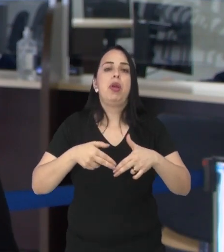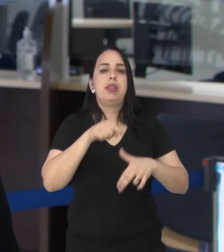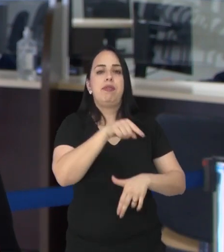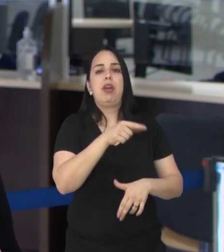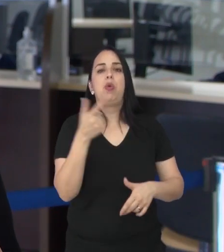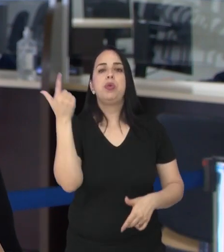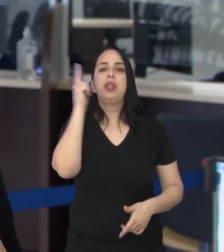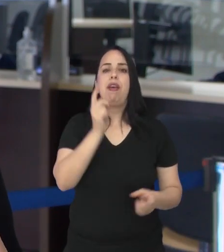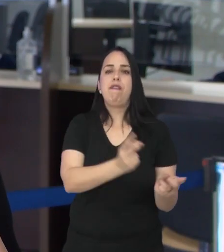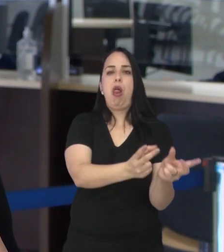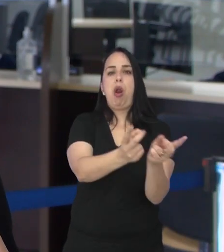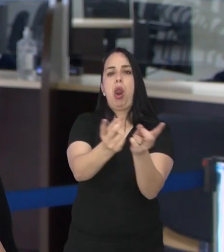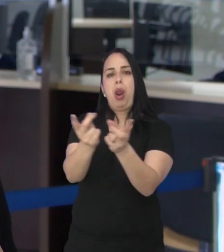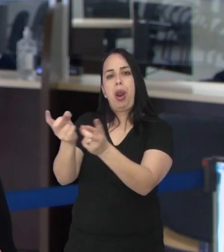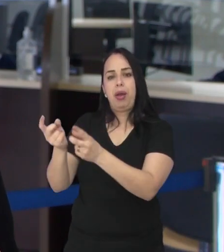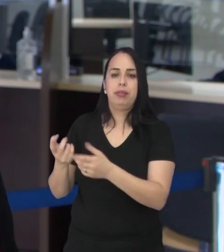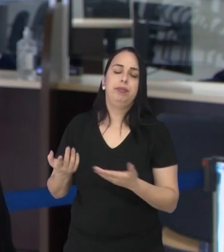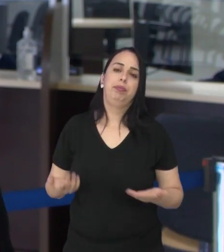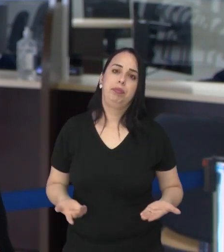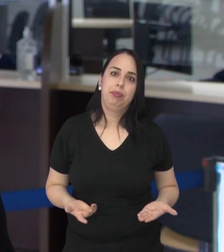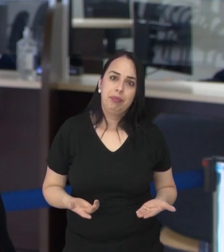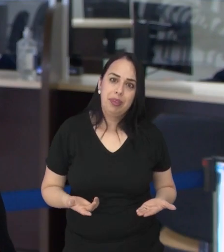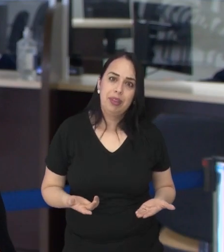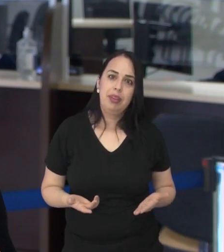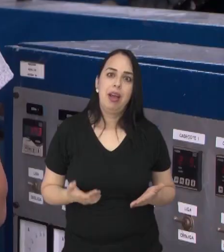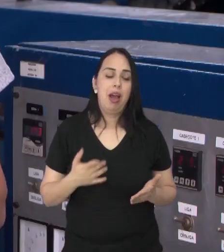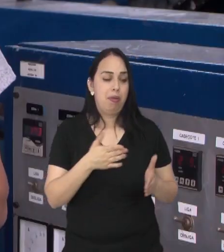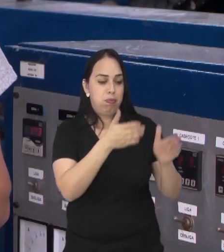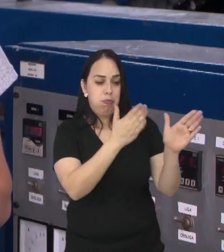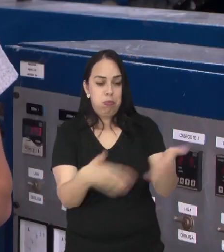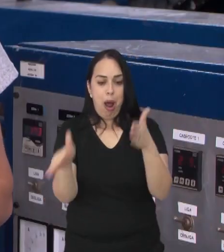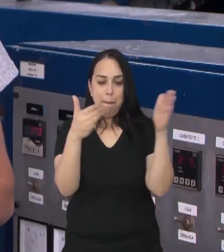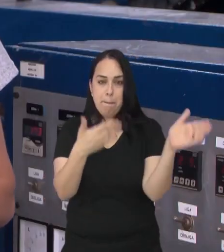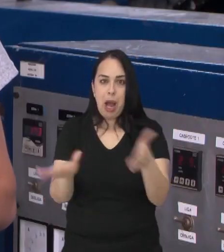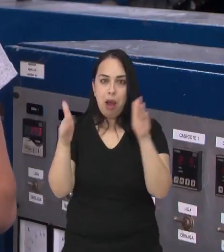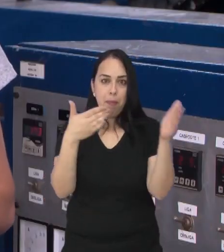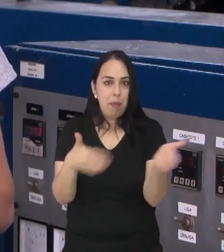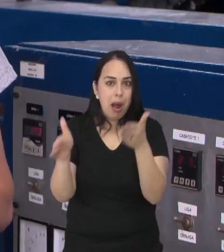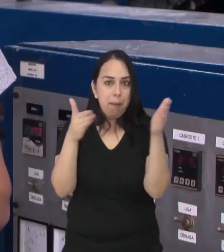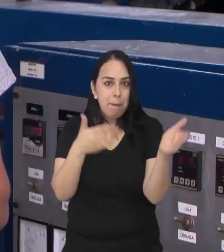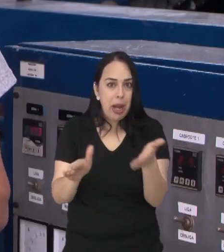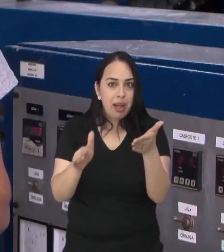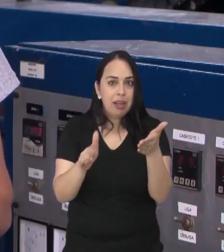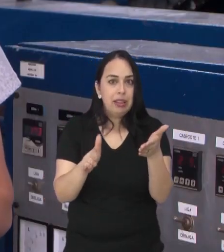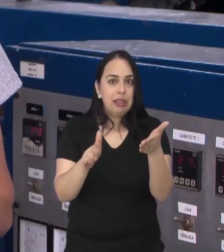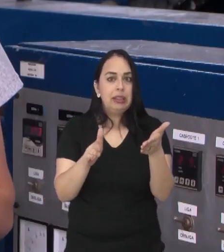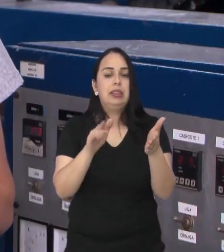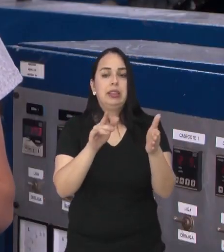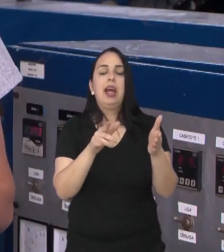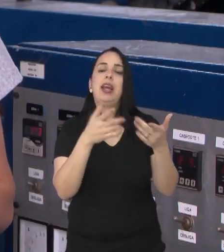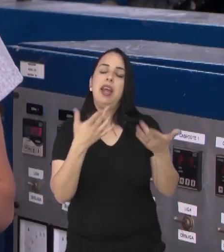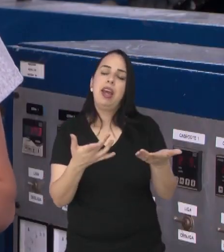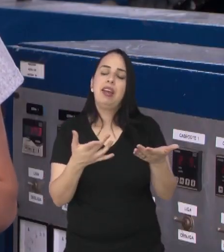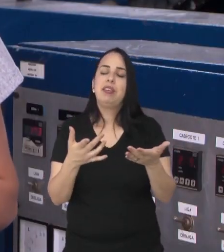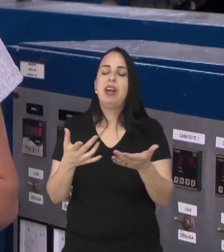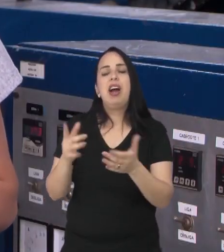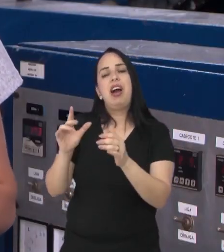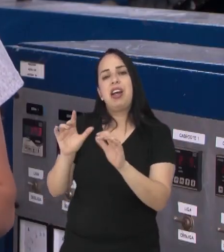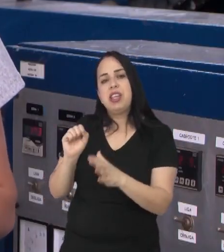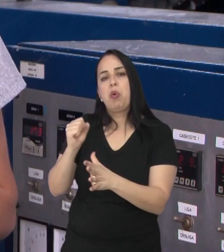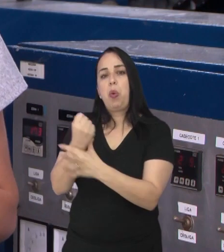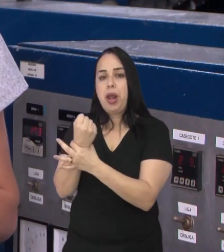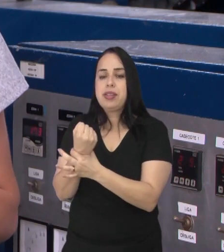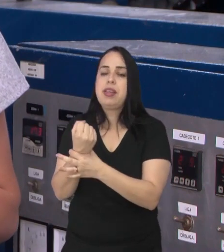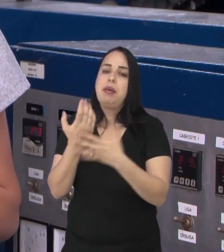todo o planeta. Dessa forma, as empresas vão exportar mais. Quem sabe o valor da produção quer diminuir o risco